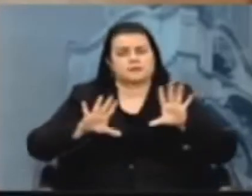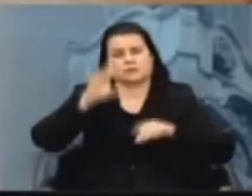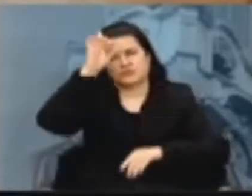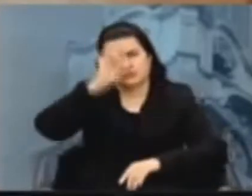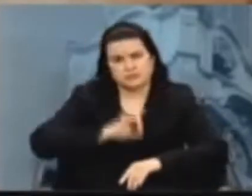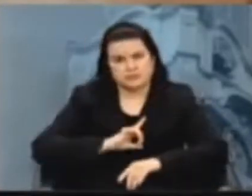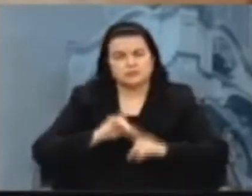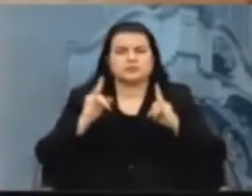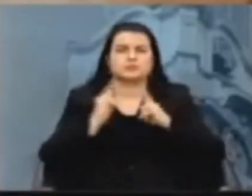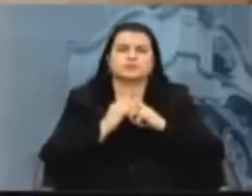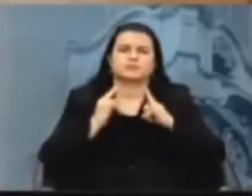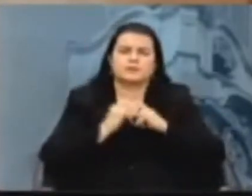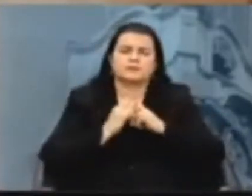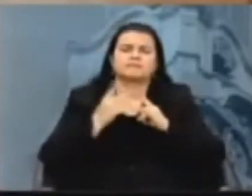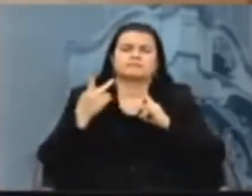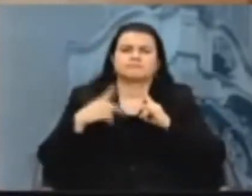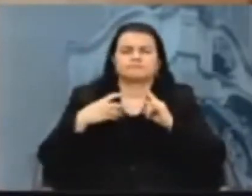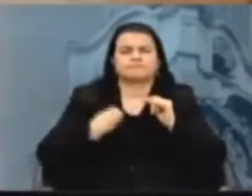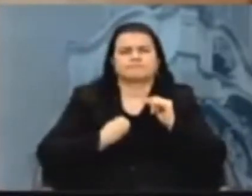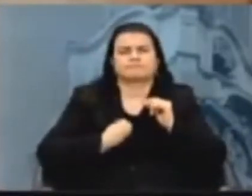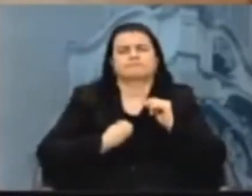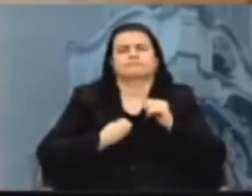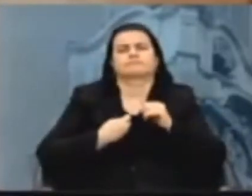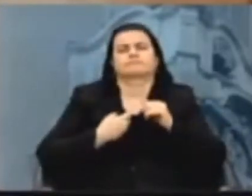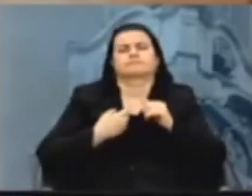vida civil, instalada em